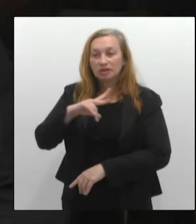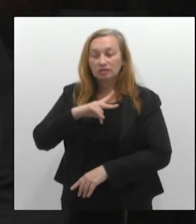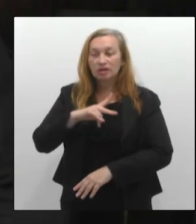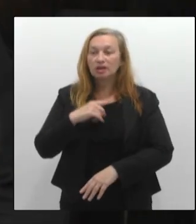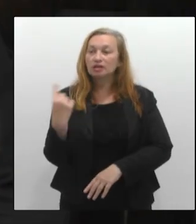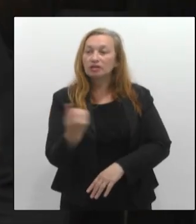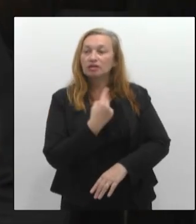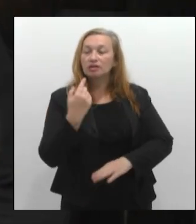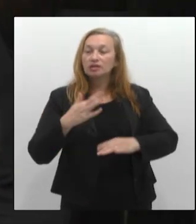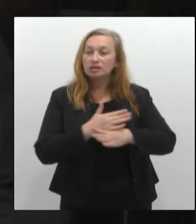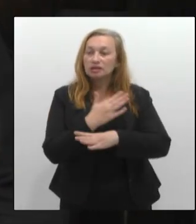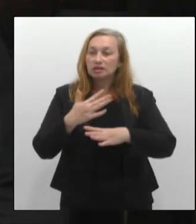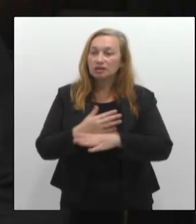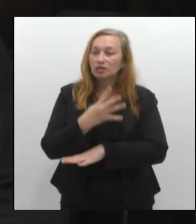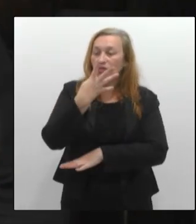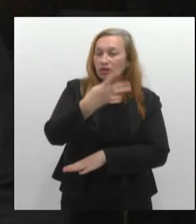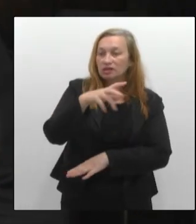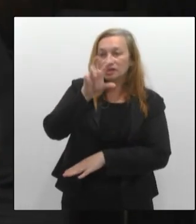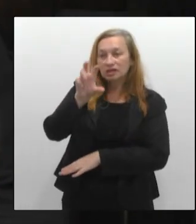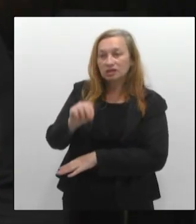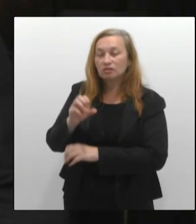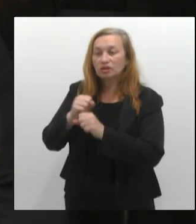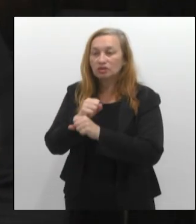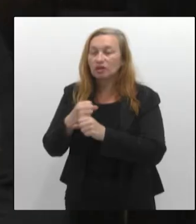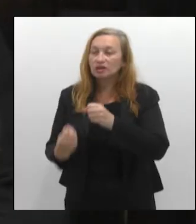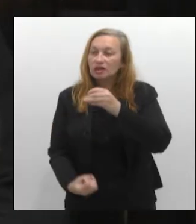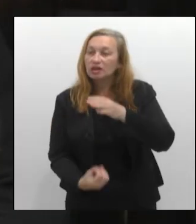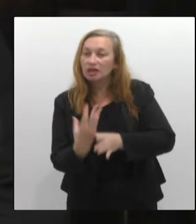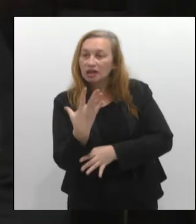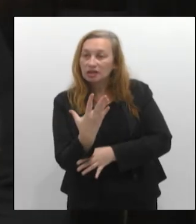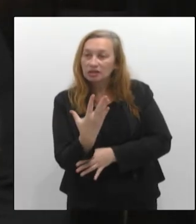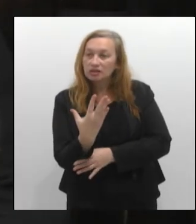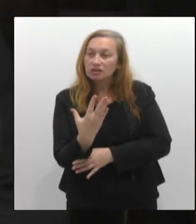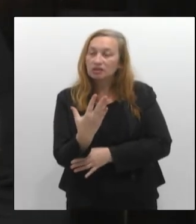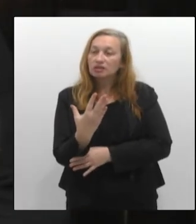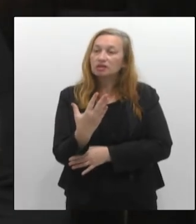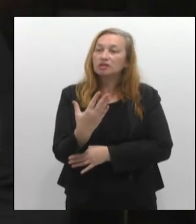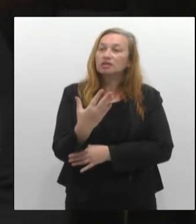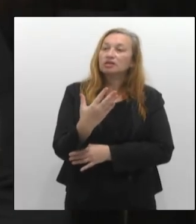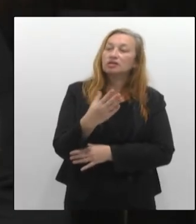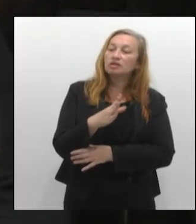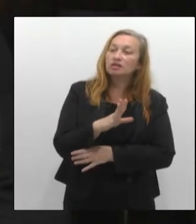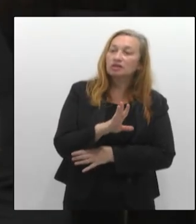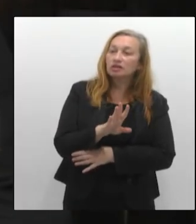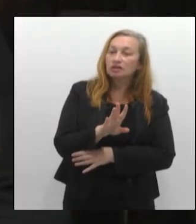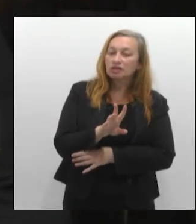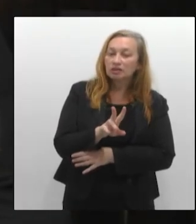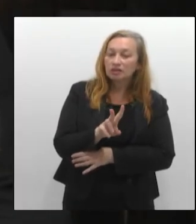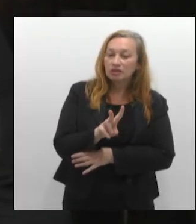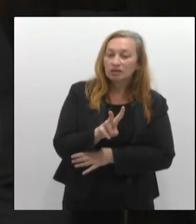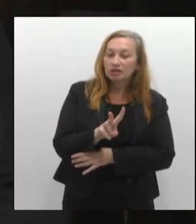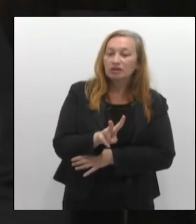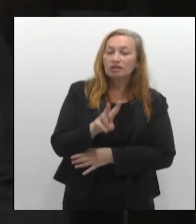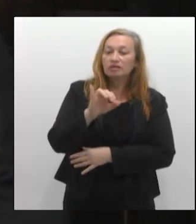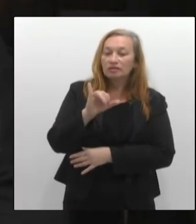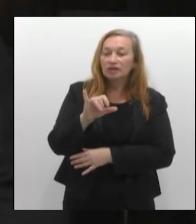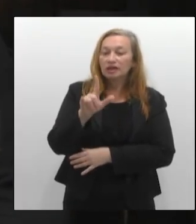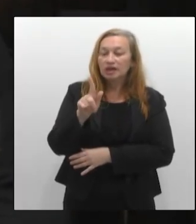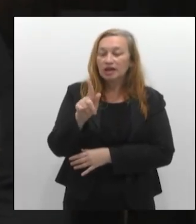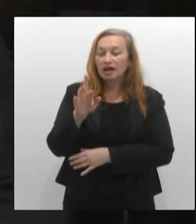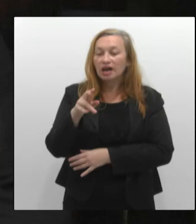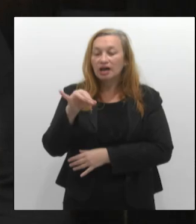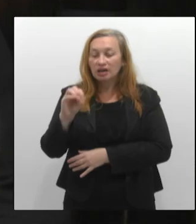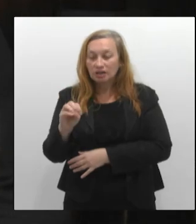cidade. São 450 anos da criação, na bula chama de vigararia apostólica, que hoje não tem